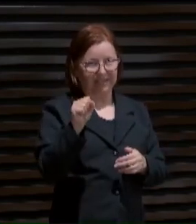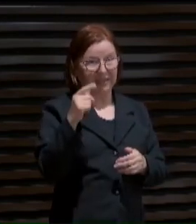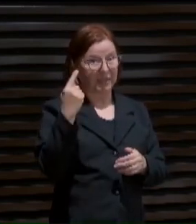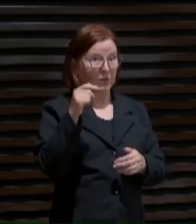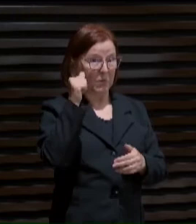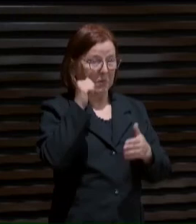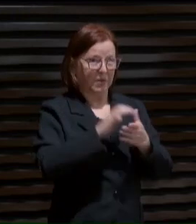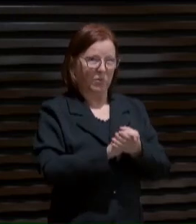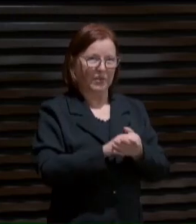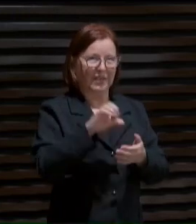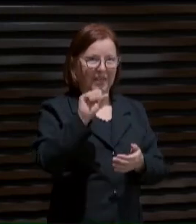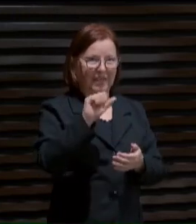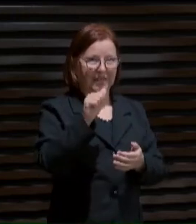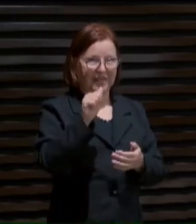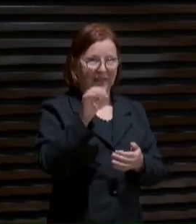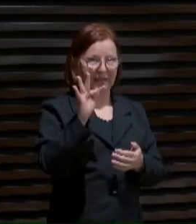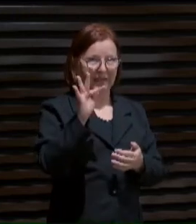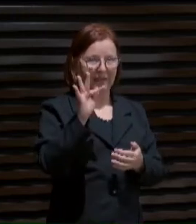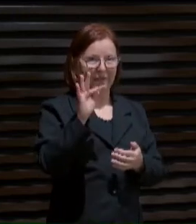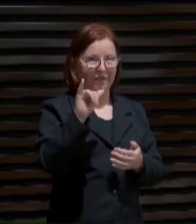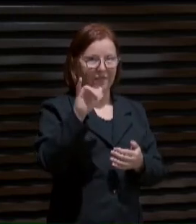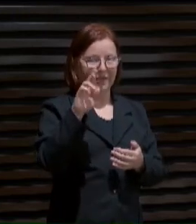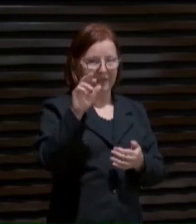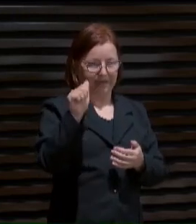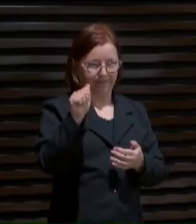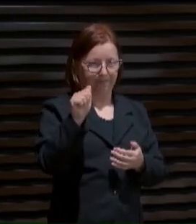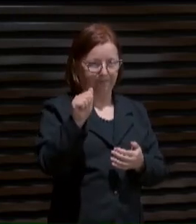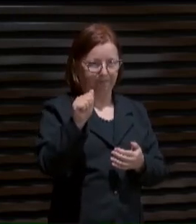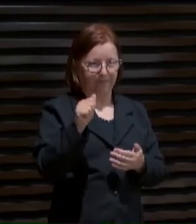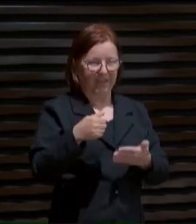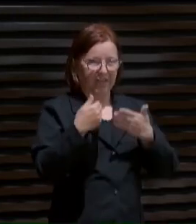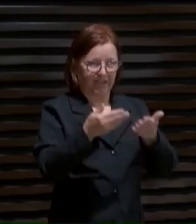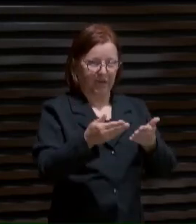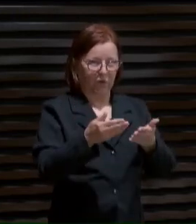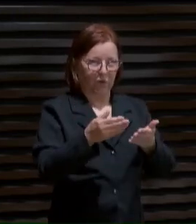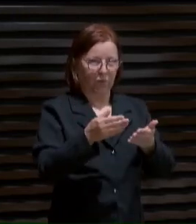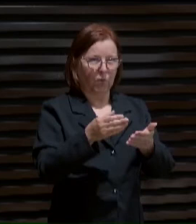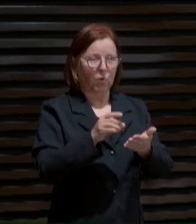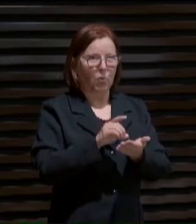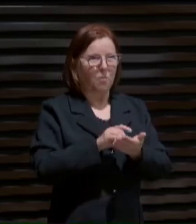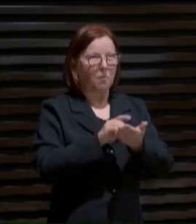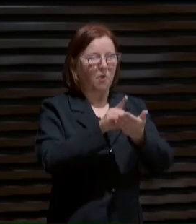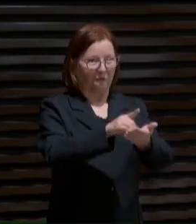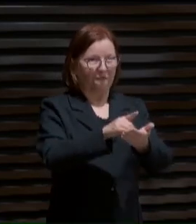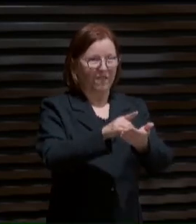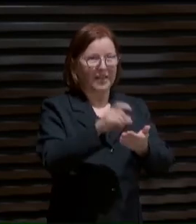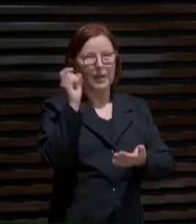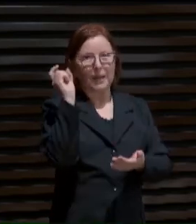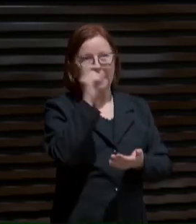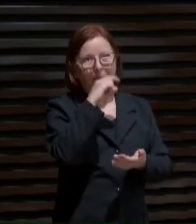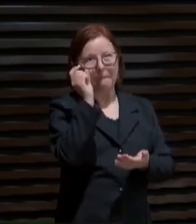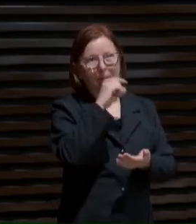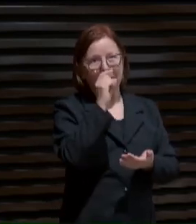mentirosa diante dos Apóstolos alguns exemplos de adoração inaceitável o que caem a sua oferta não